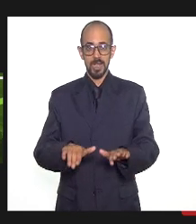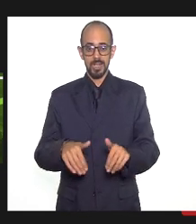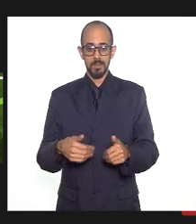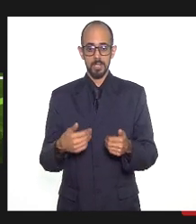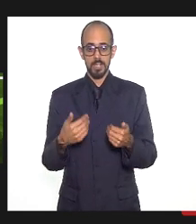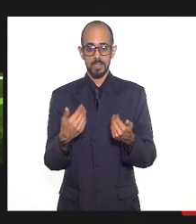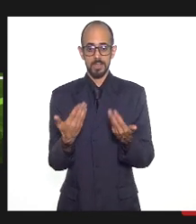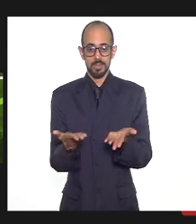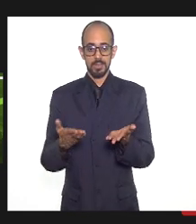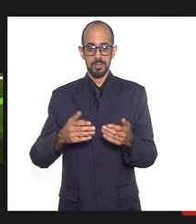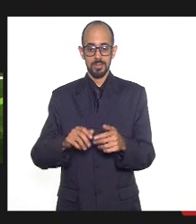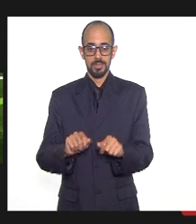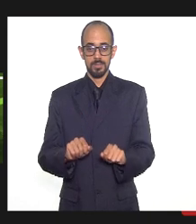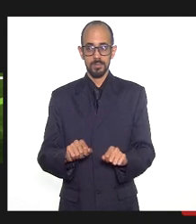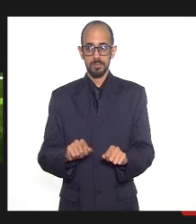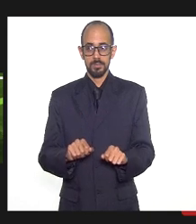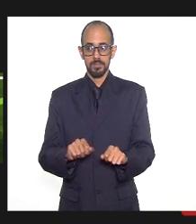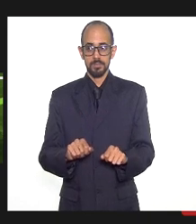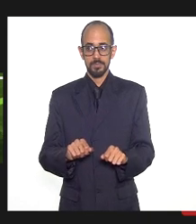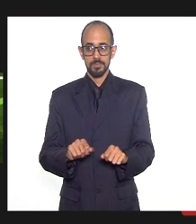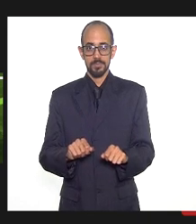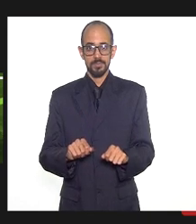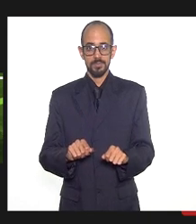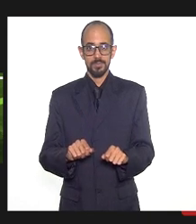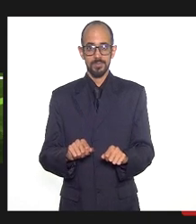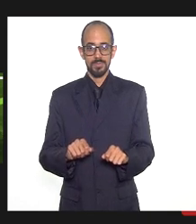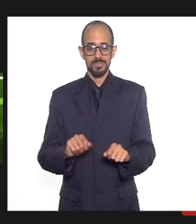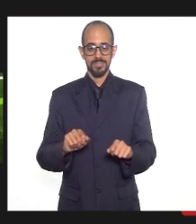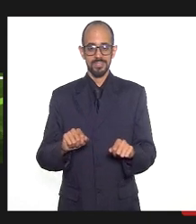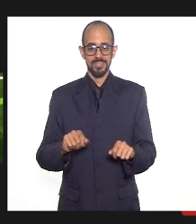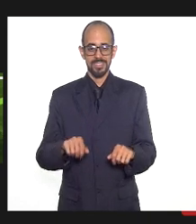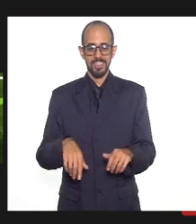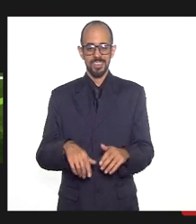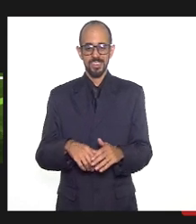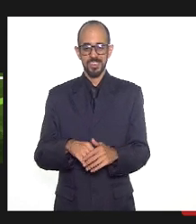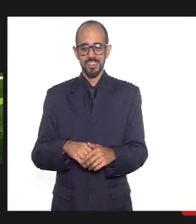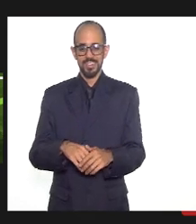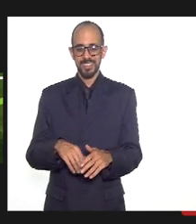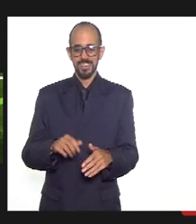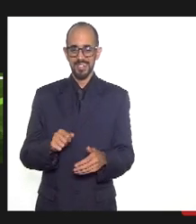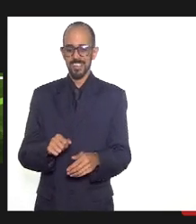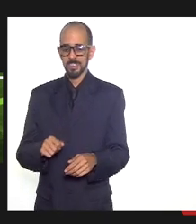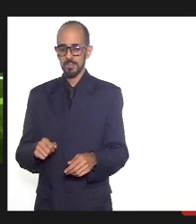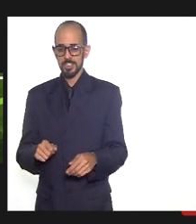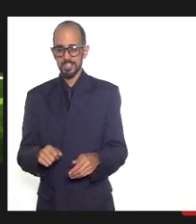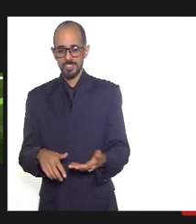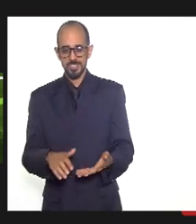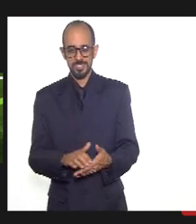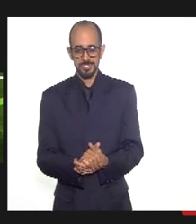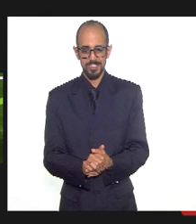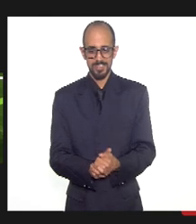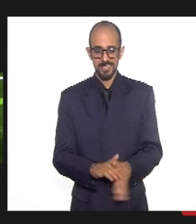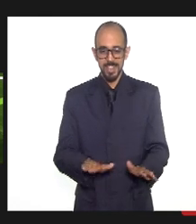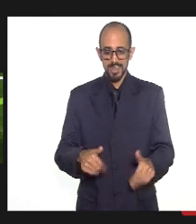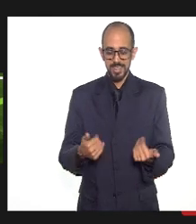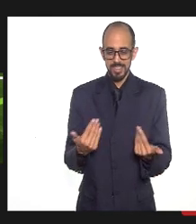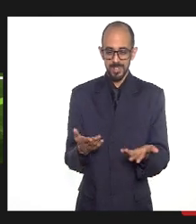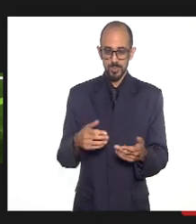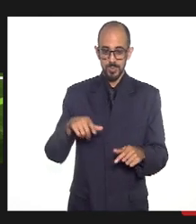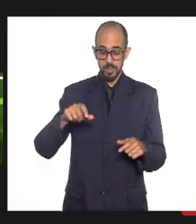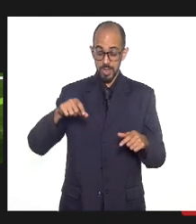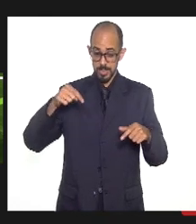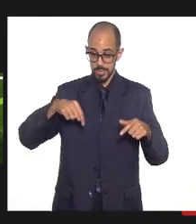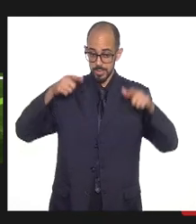Então, eles têm um caminho que vai da Rio Santo até onde eles moram, mas como aqui em Angra